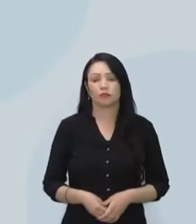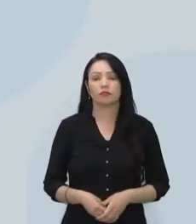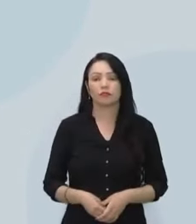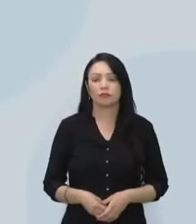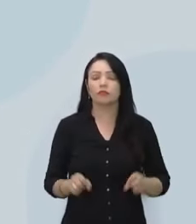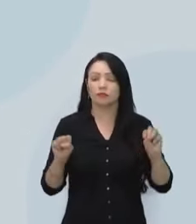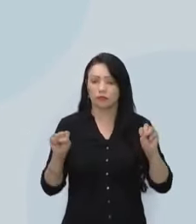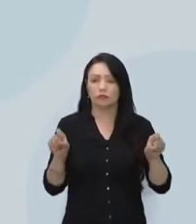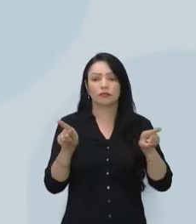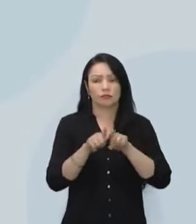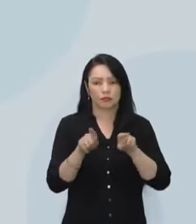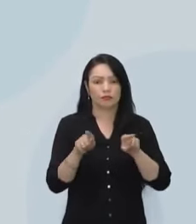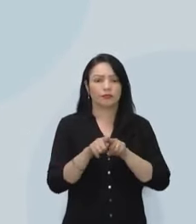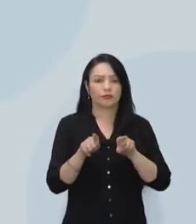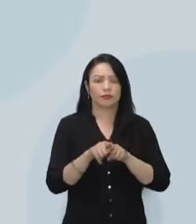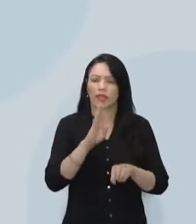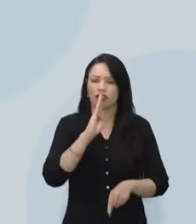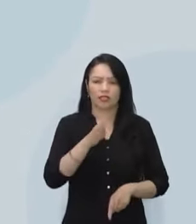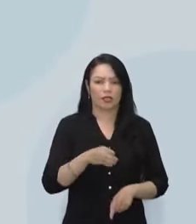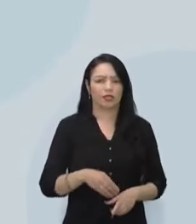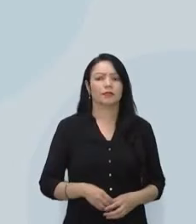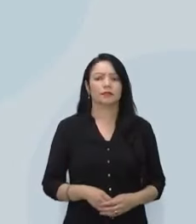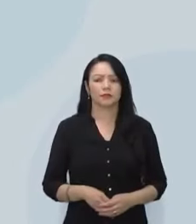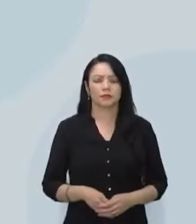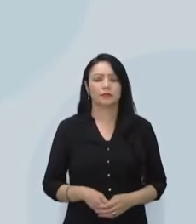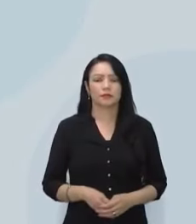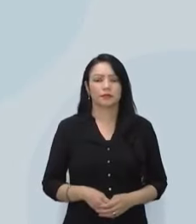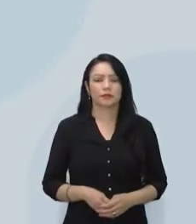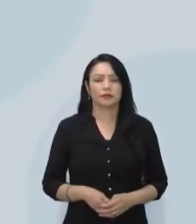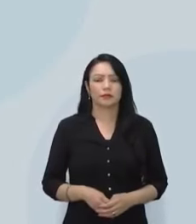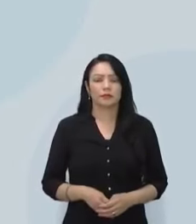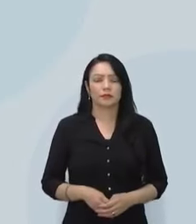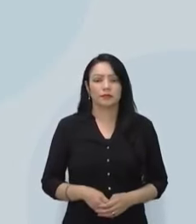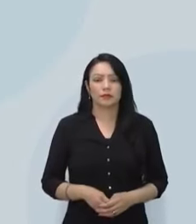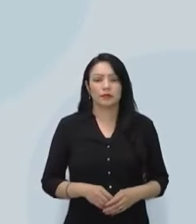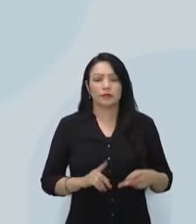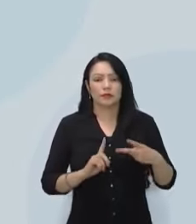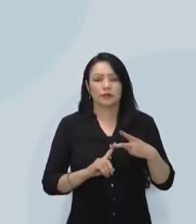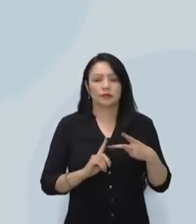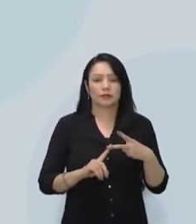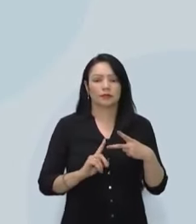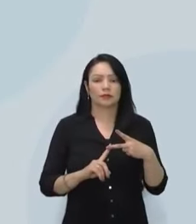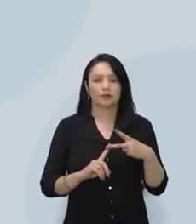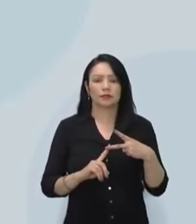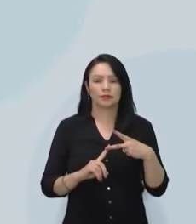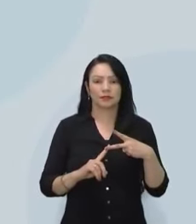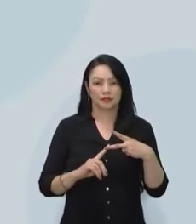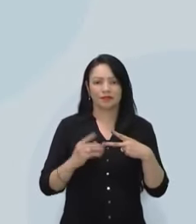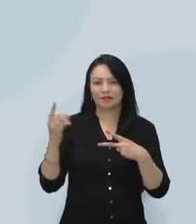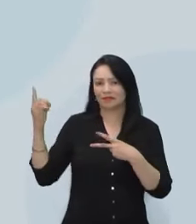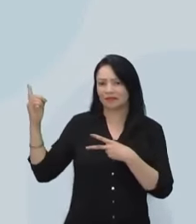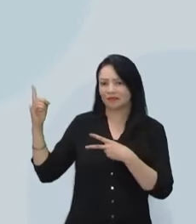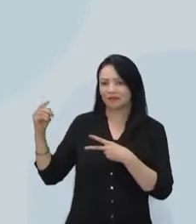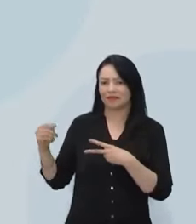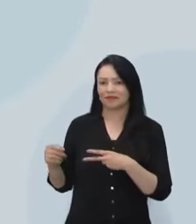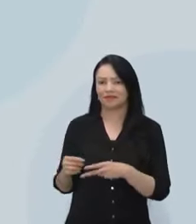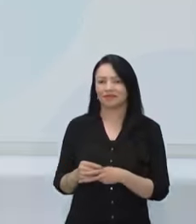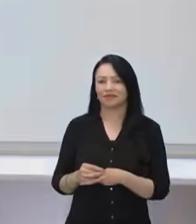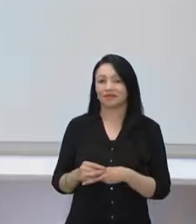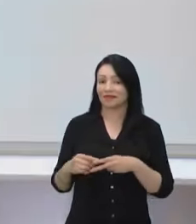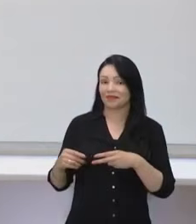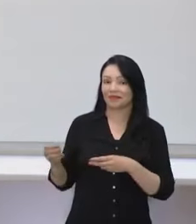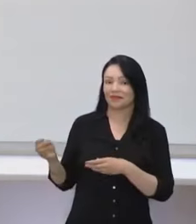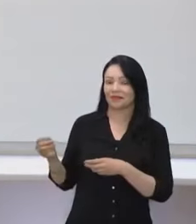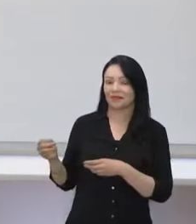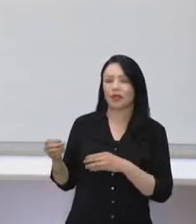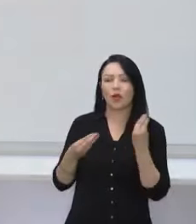Uma citação direta da fala de alguém, também. Então vamos ao segundo parágrafo para a gente ver como é que funcionou